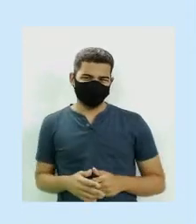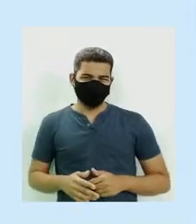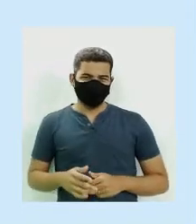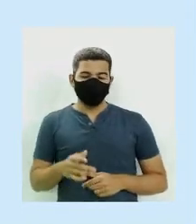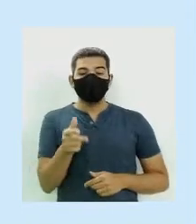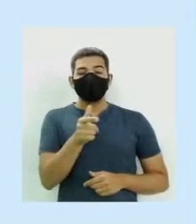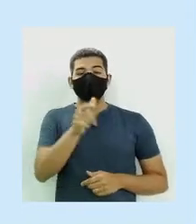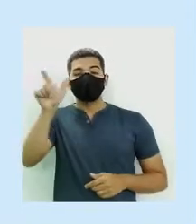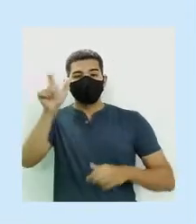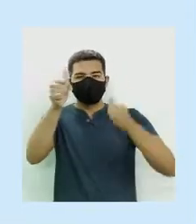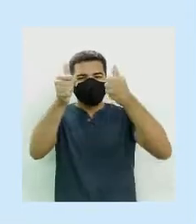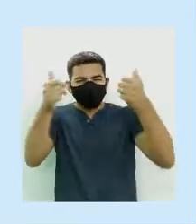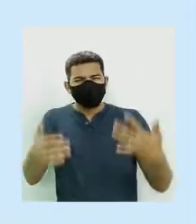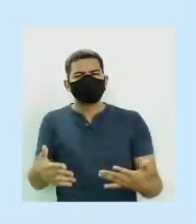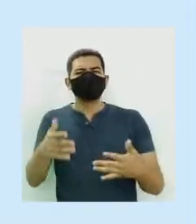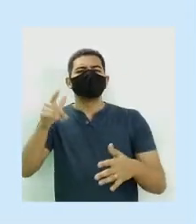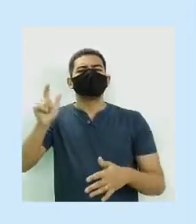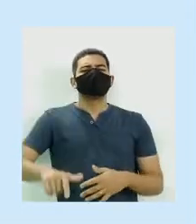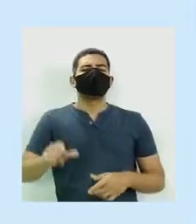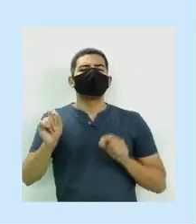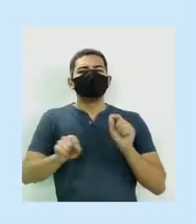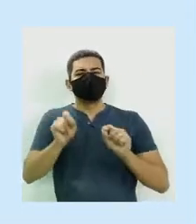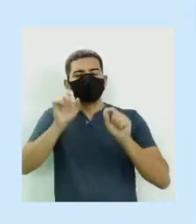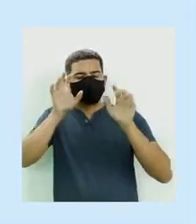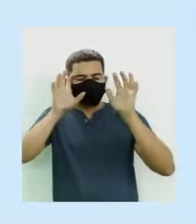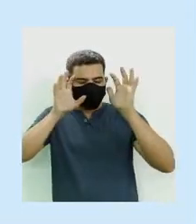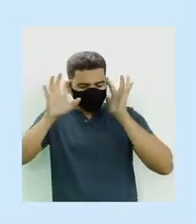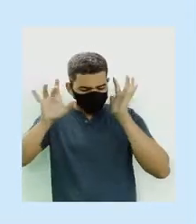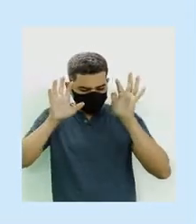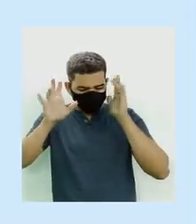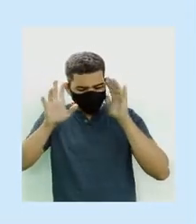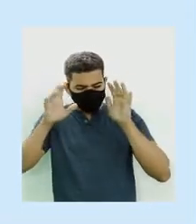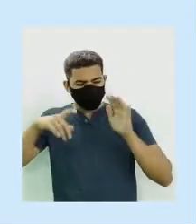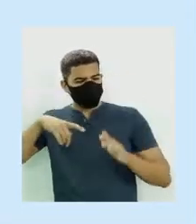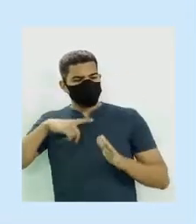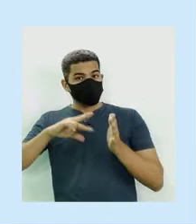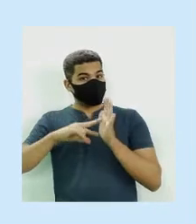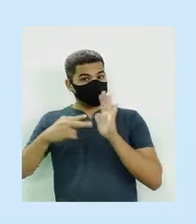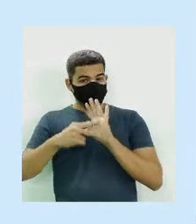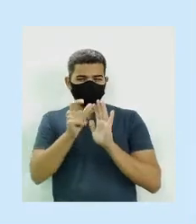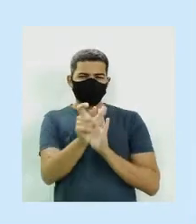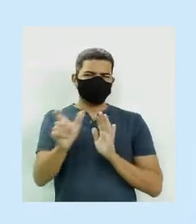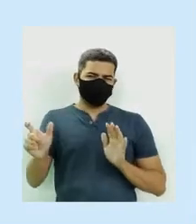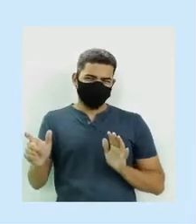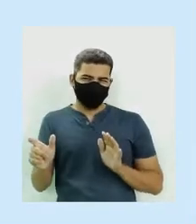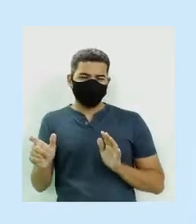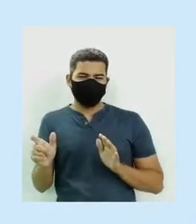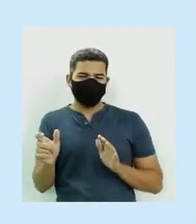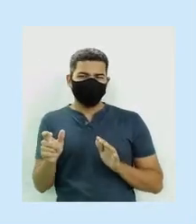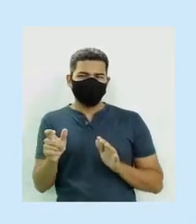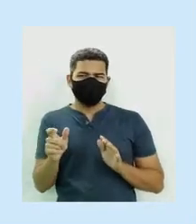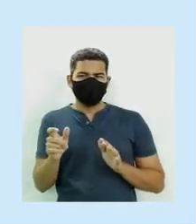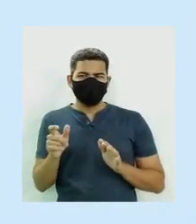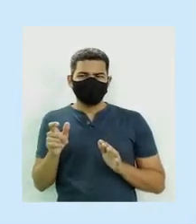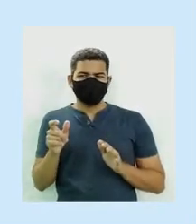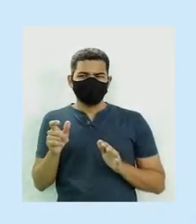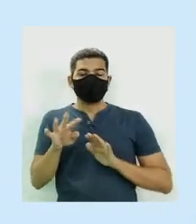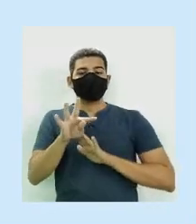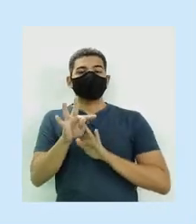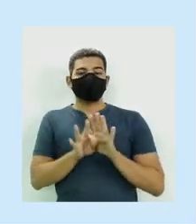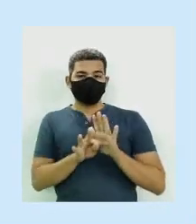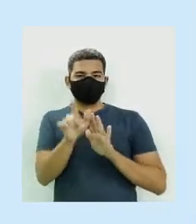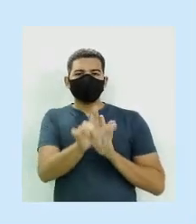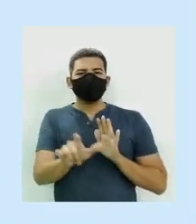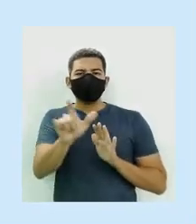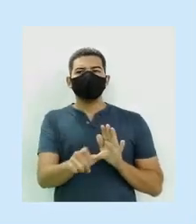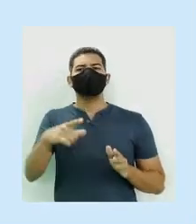gente vai fazer hoje é refletir um pouco mais sobre o significado das palavras. Como eu disse a vocês, dentro de um texto